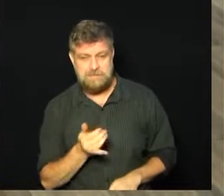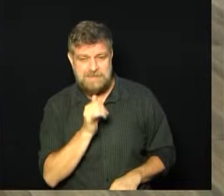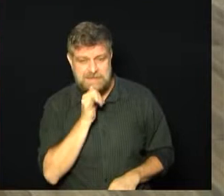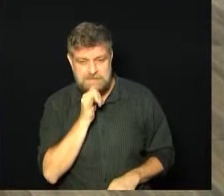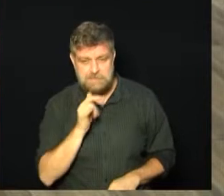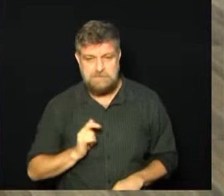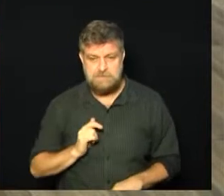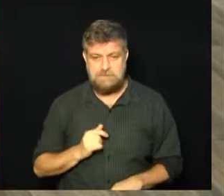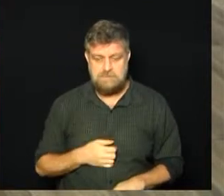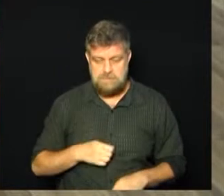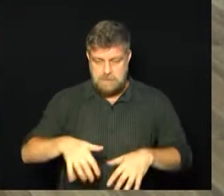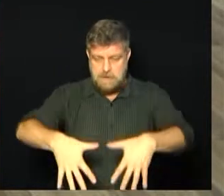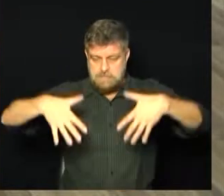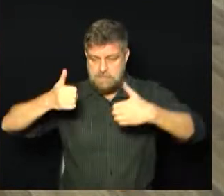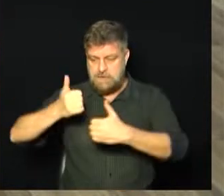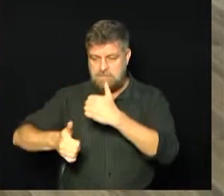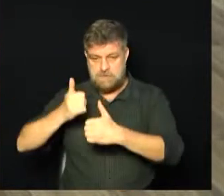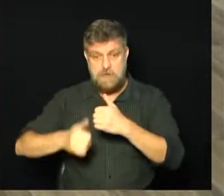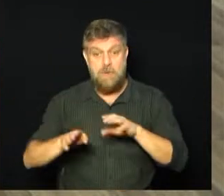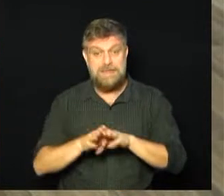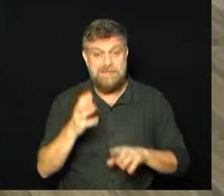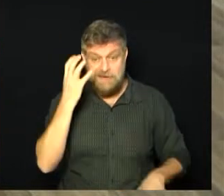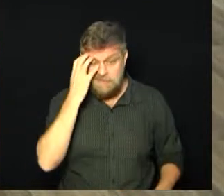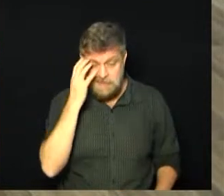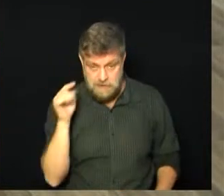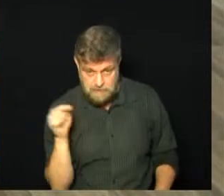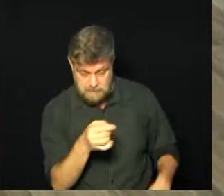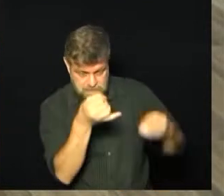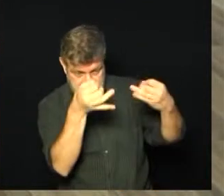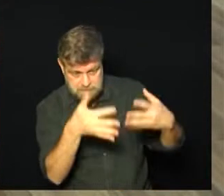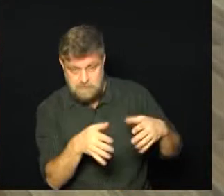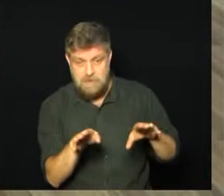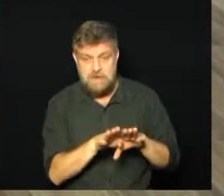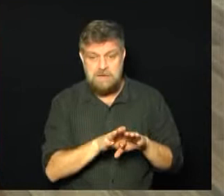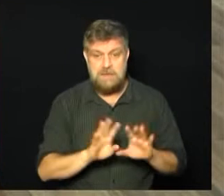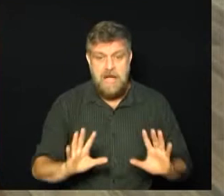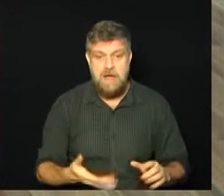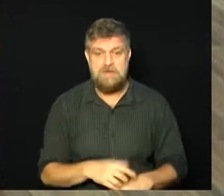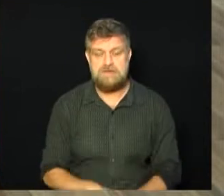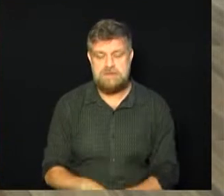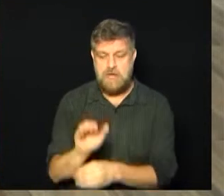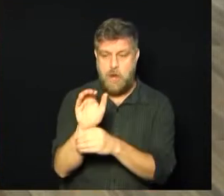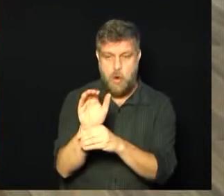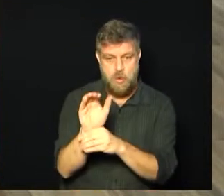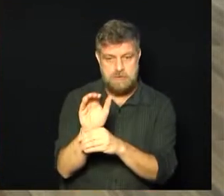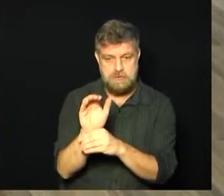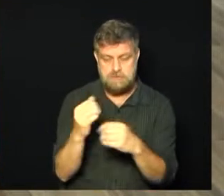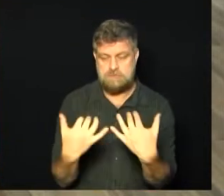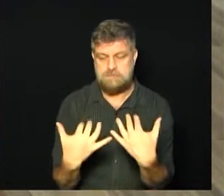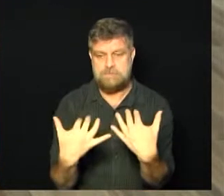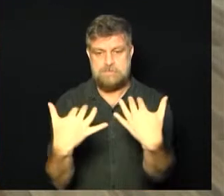tem estádios de futebol e até o Taquaral mesmo, como o senhor acaba de mencionar, por exemplo, eventos na concha acústica. Local